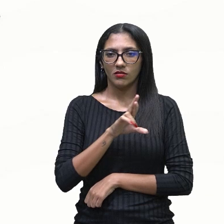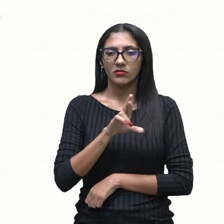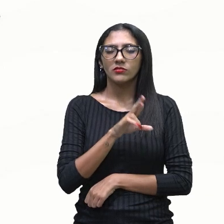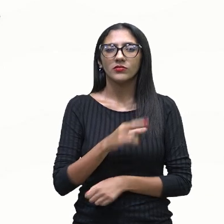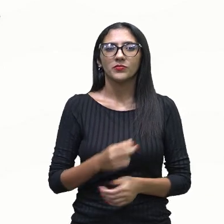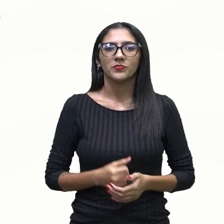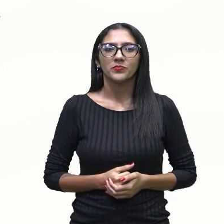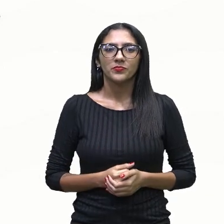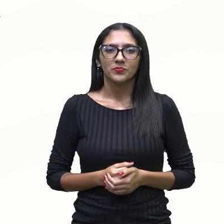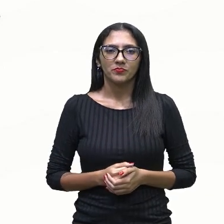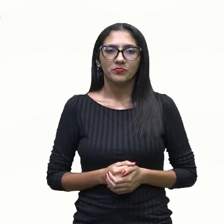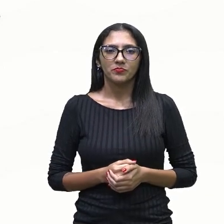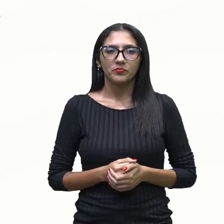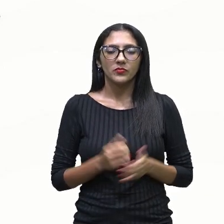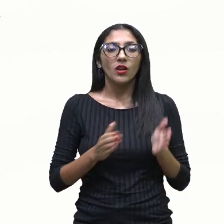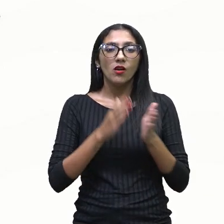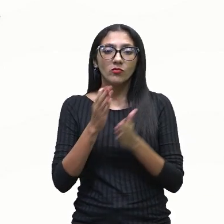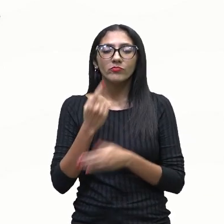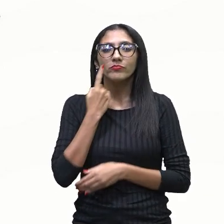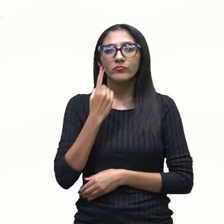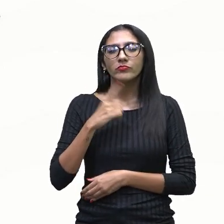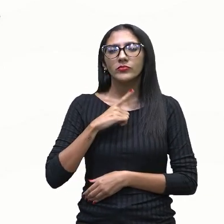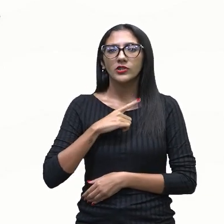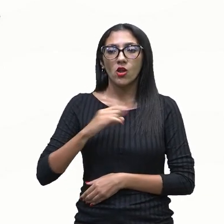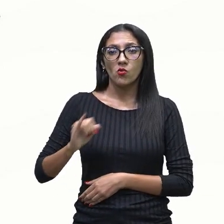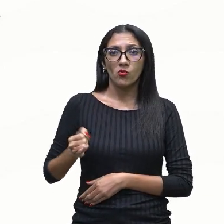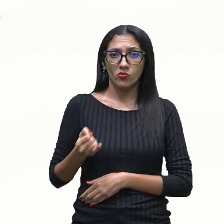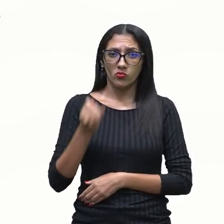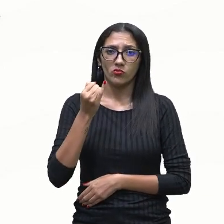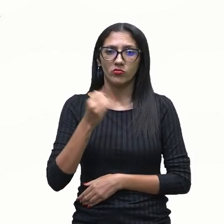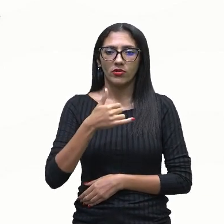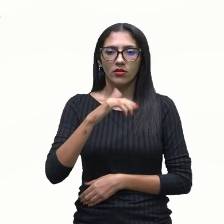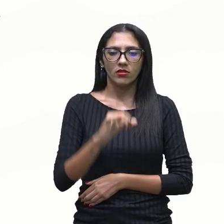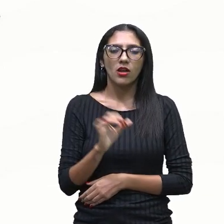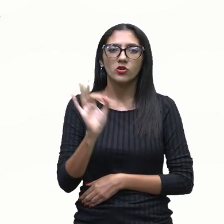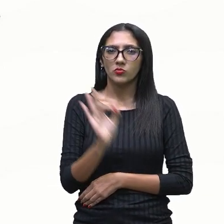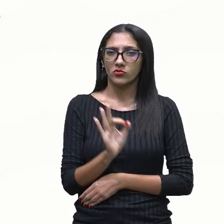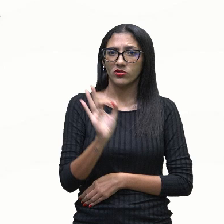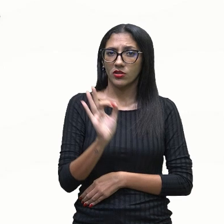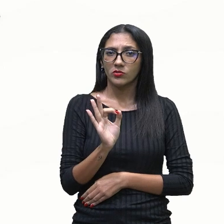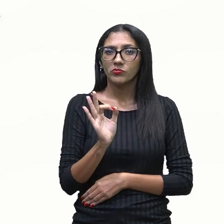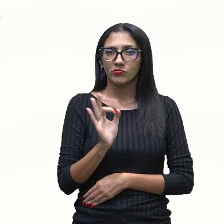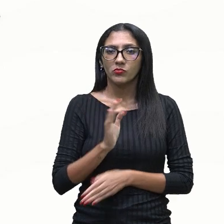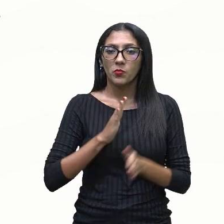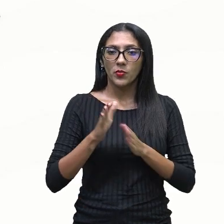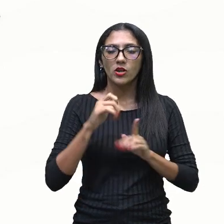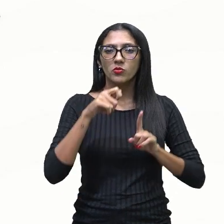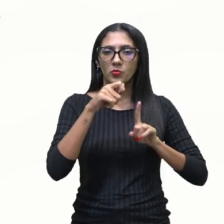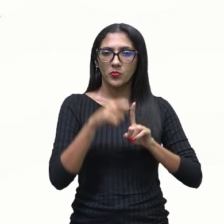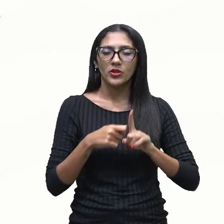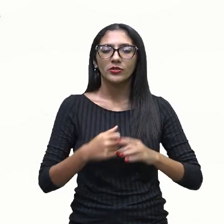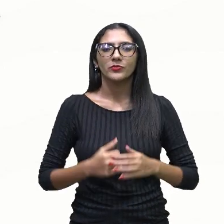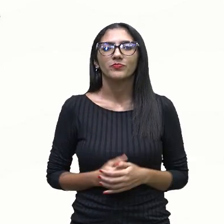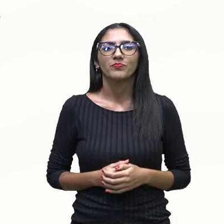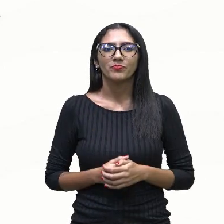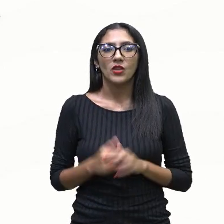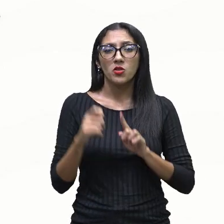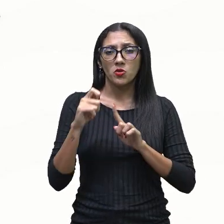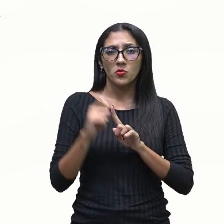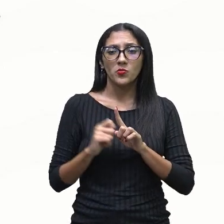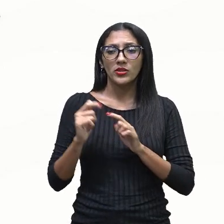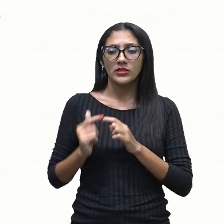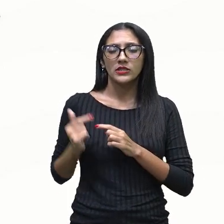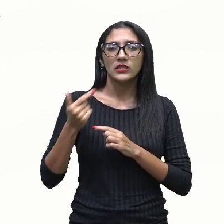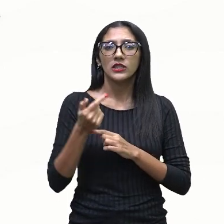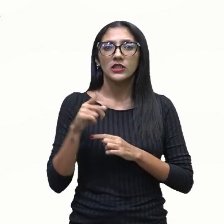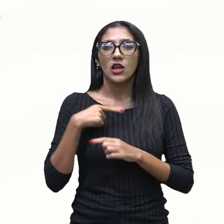valor dos juros que é cobrado de 10% ao mês. No mês seguinte, Fábio